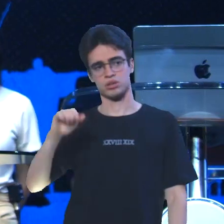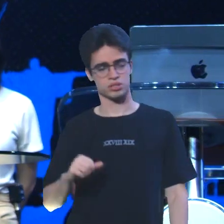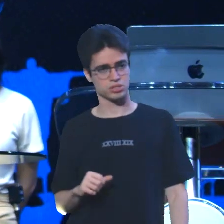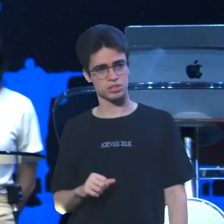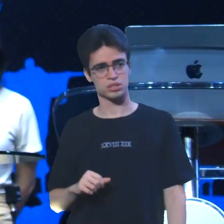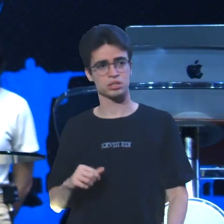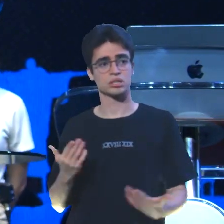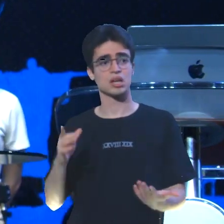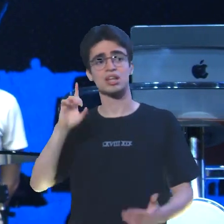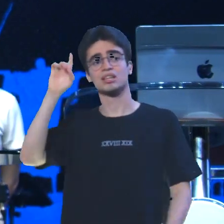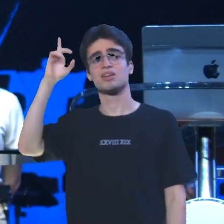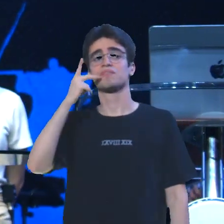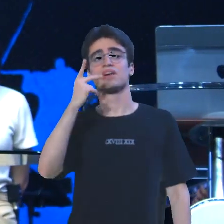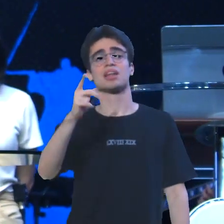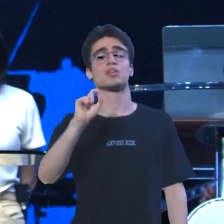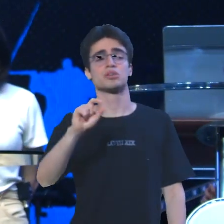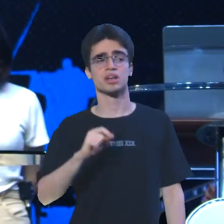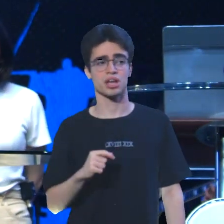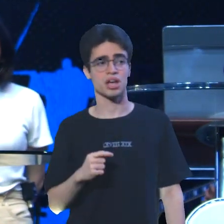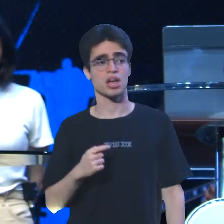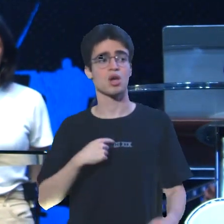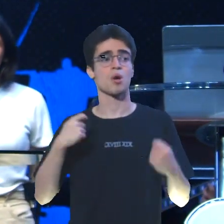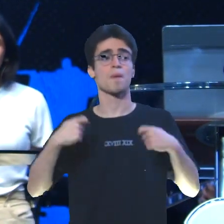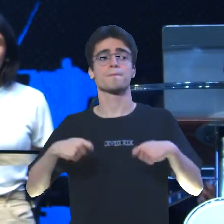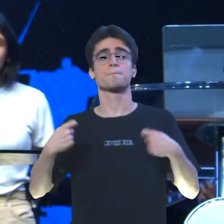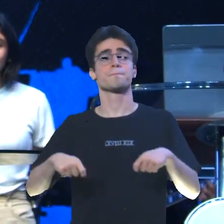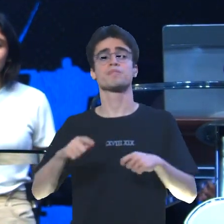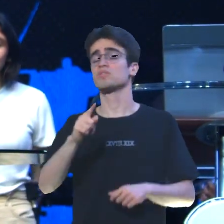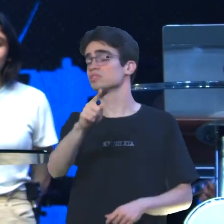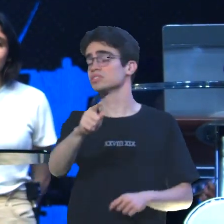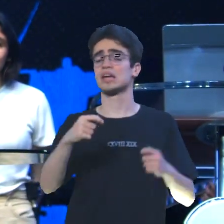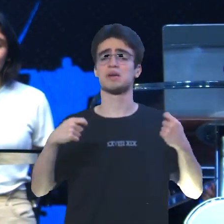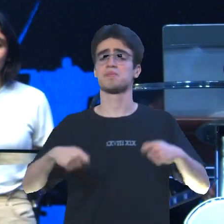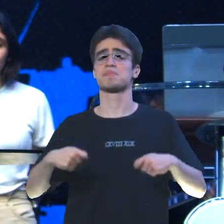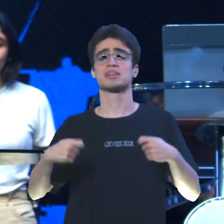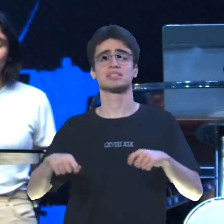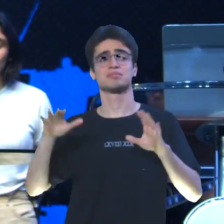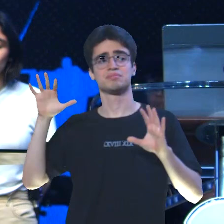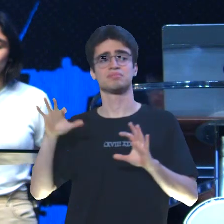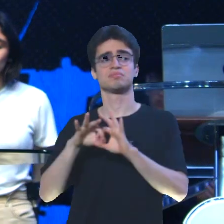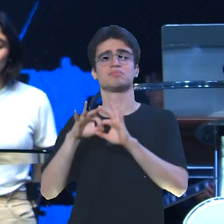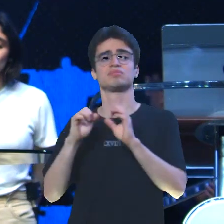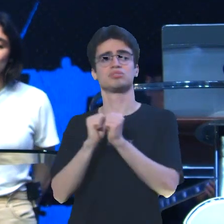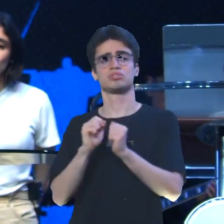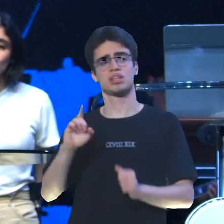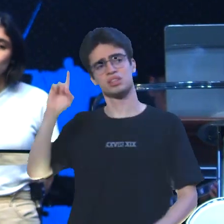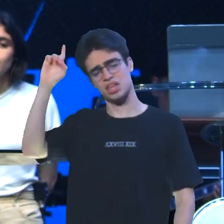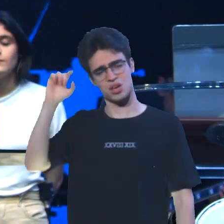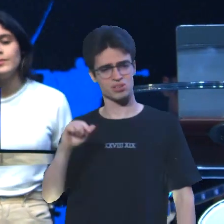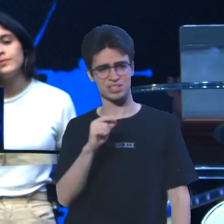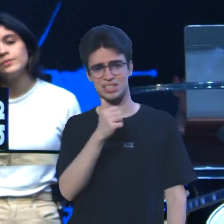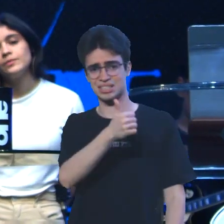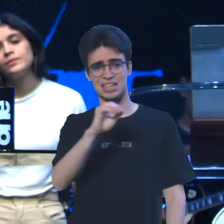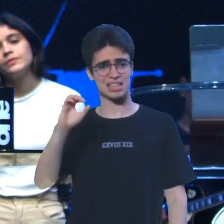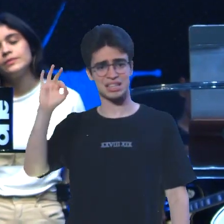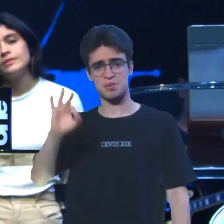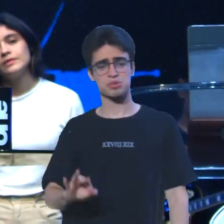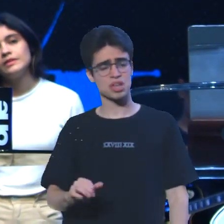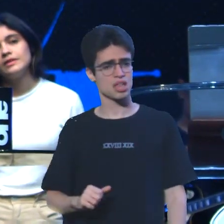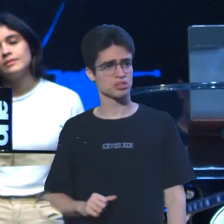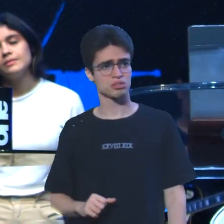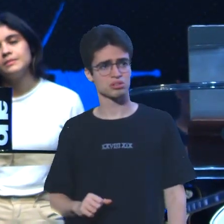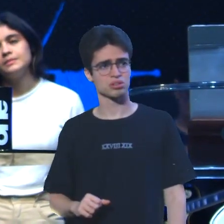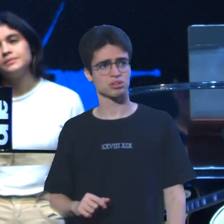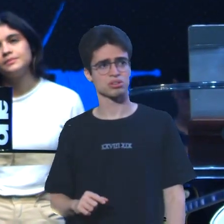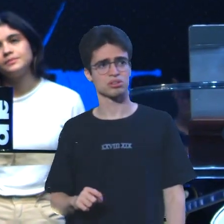E o Senhor está falando: ei, eu preciso que você esteja fechado comigo, 100%. Não